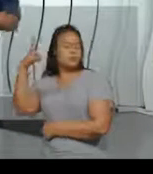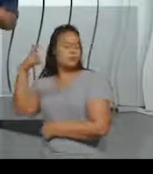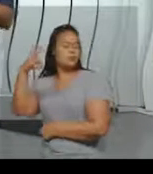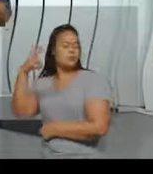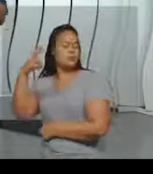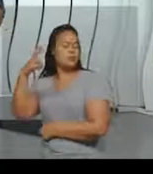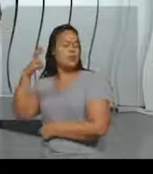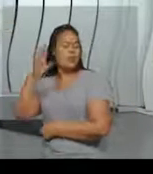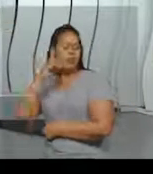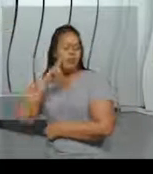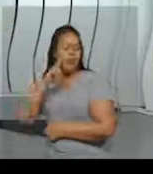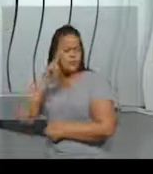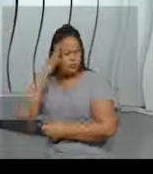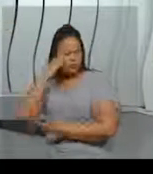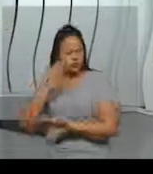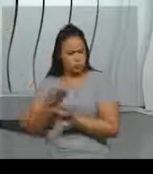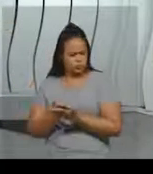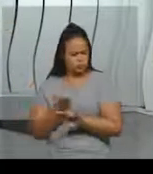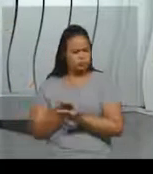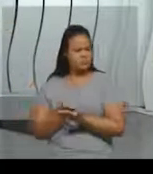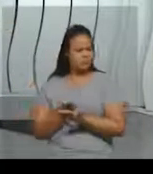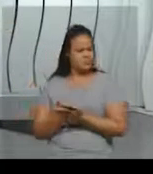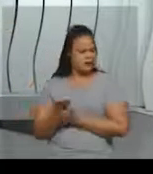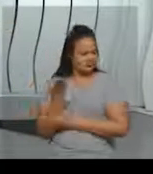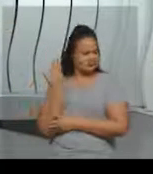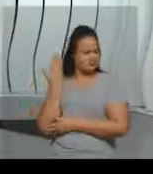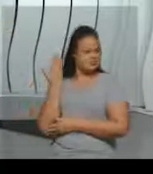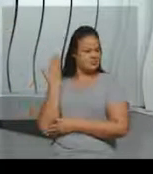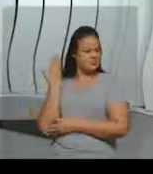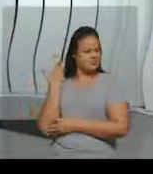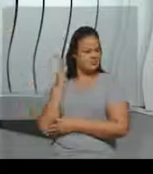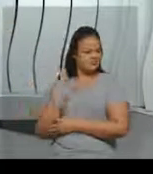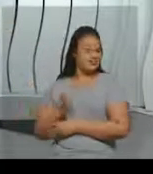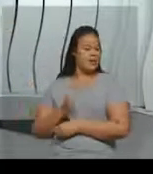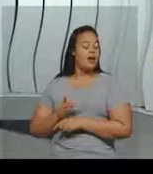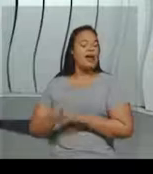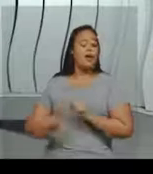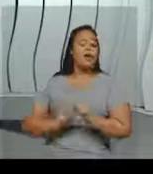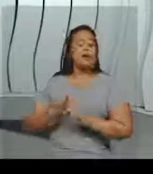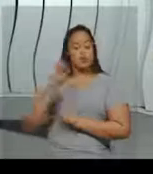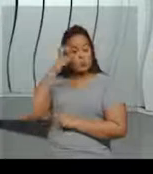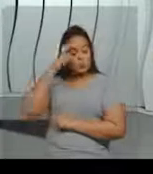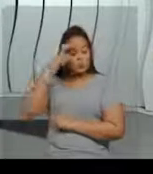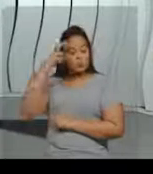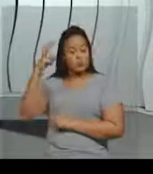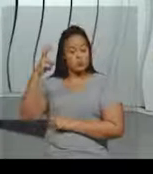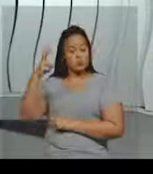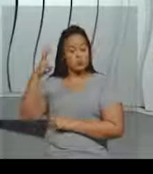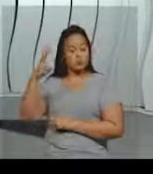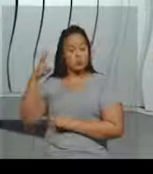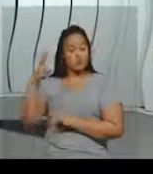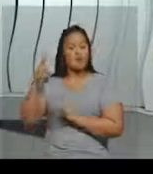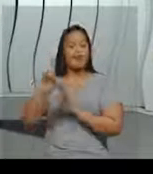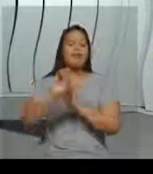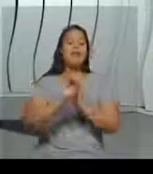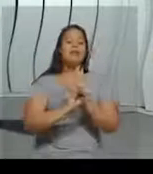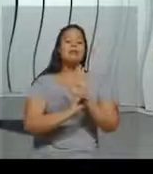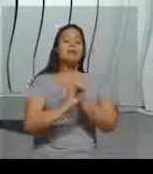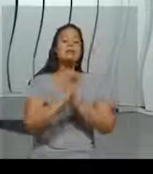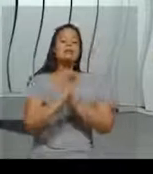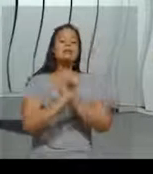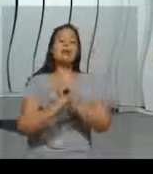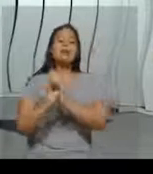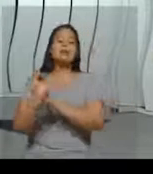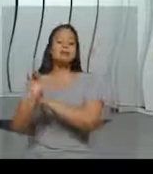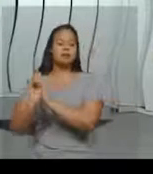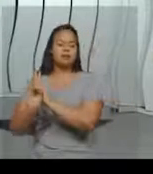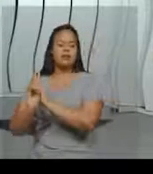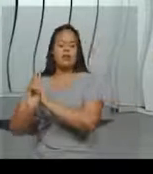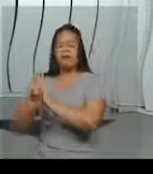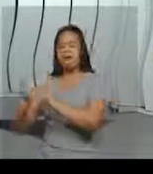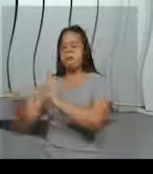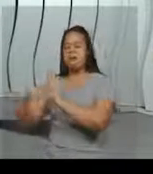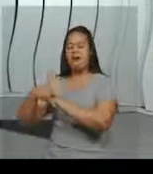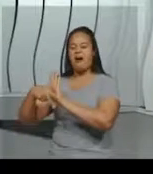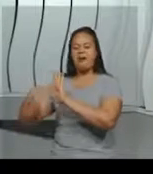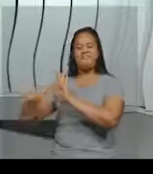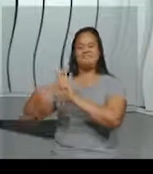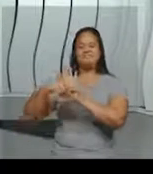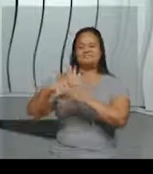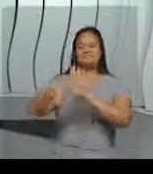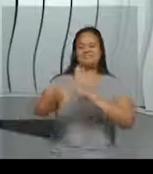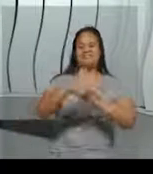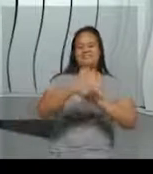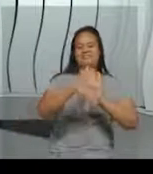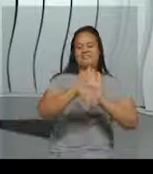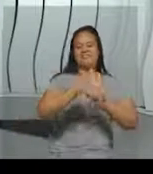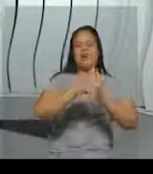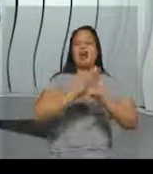estudado bastante aqui nas aulas de arte, a cultura são as identidades, códigos